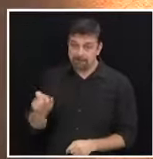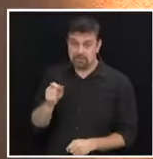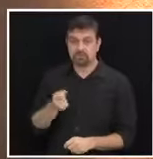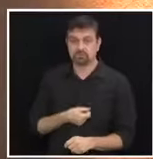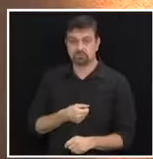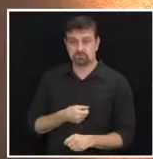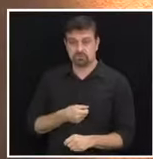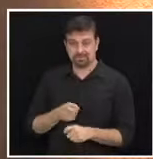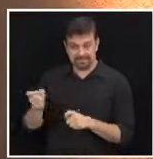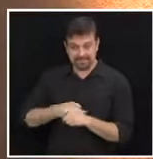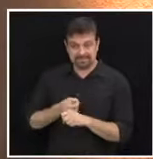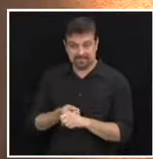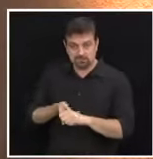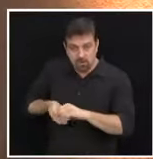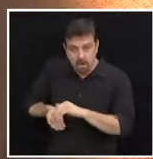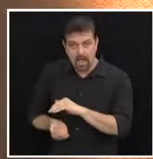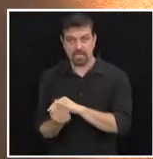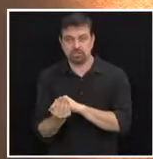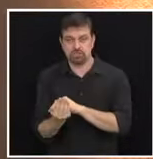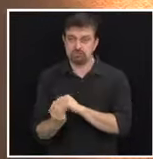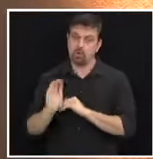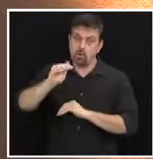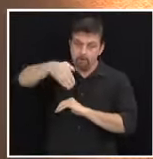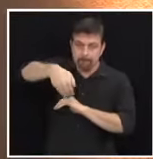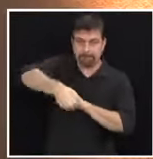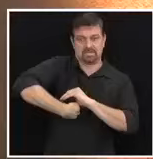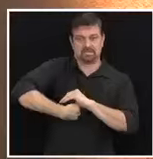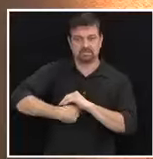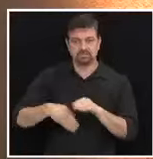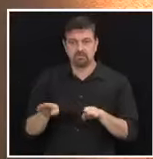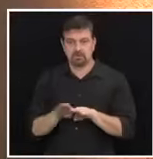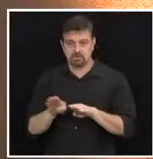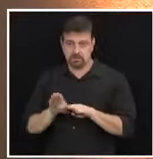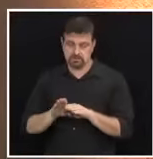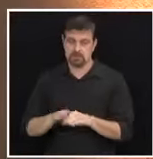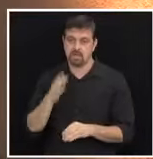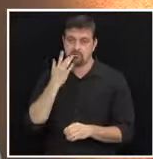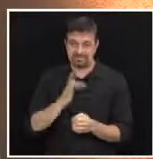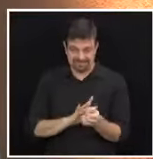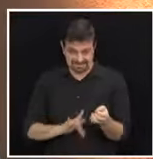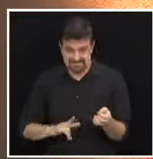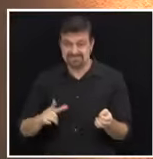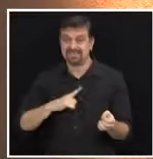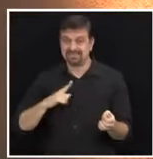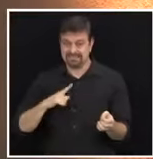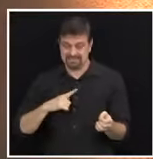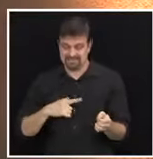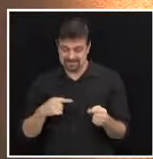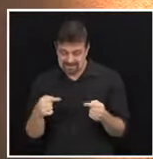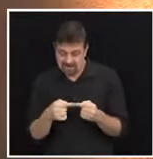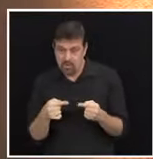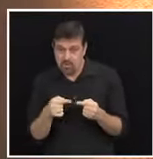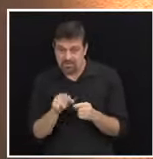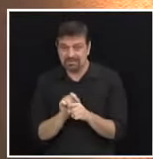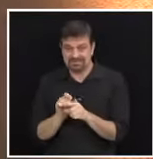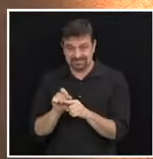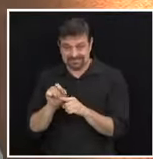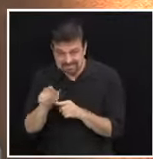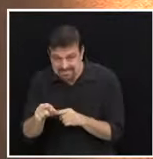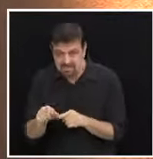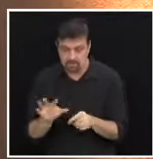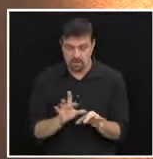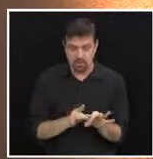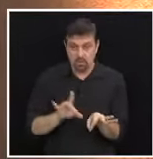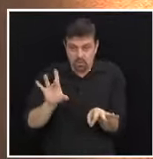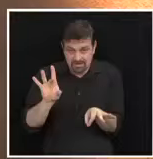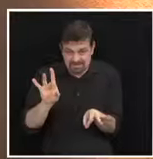ou passiva, e sangue também. Porque mesmo nas relações sexuais, além do contato com o sêmen ou a secreção vaginal, você